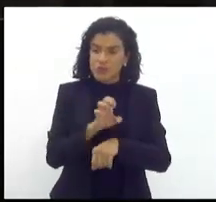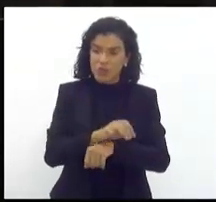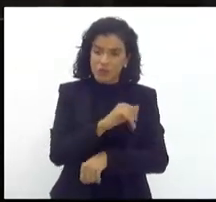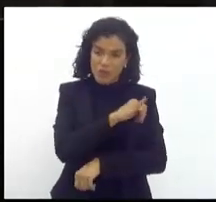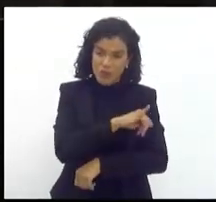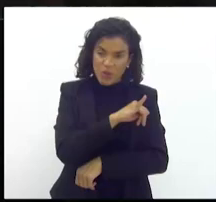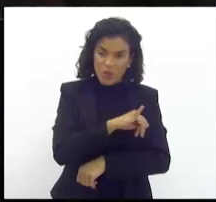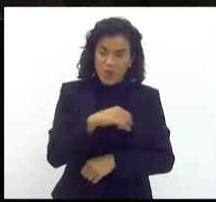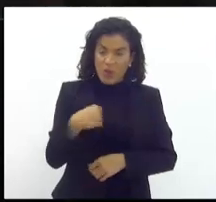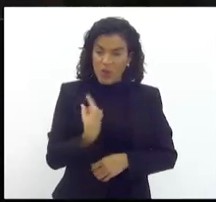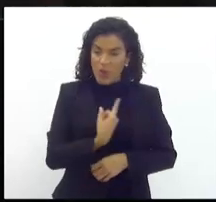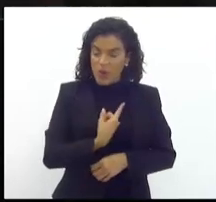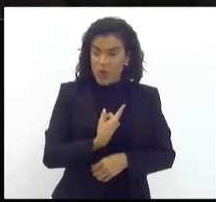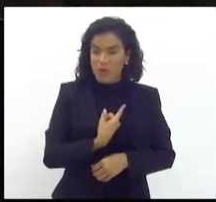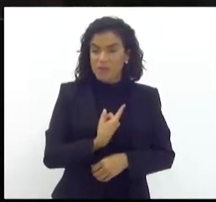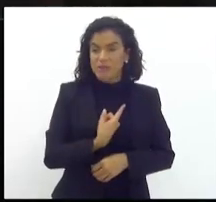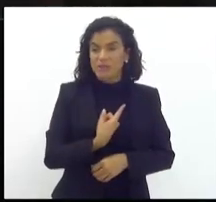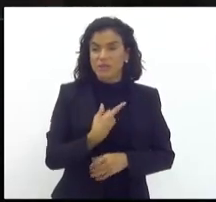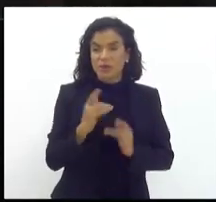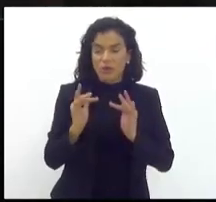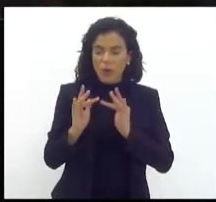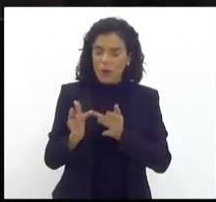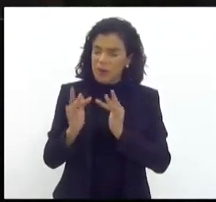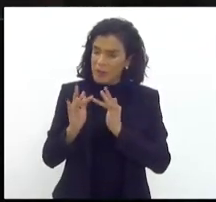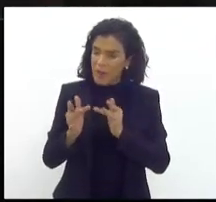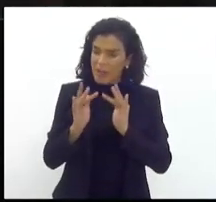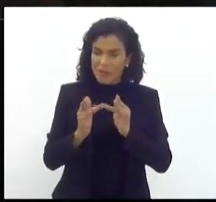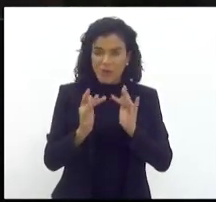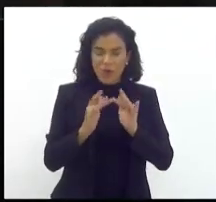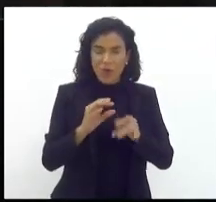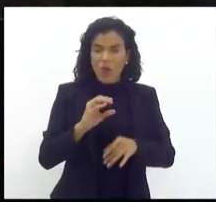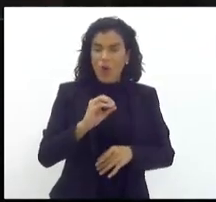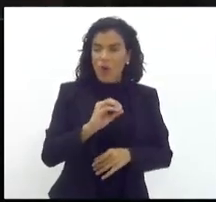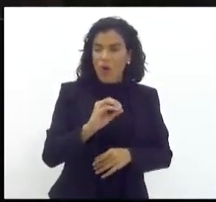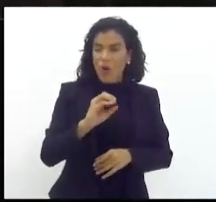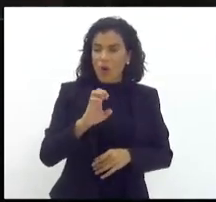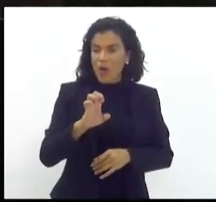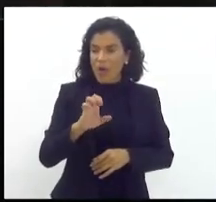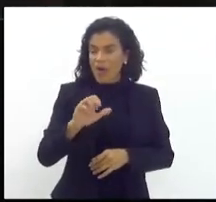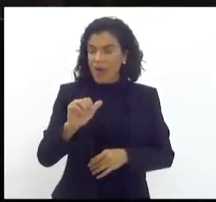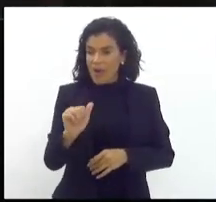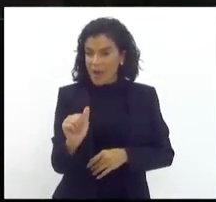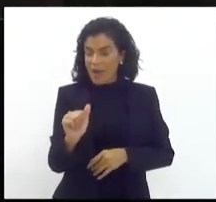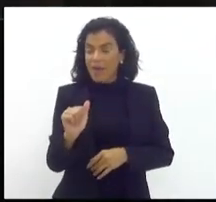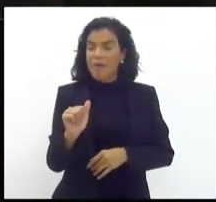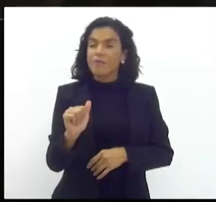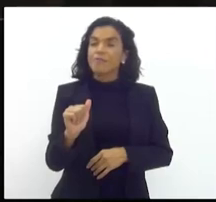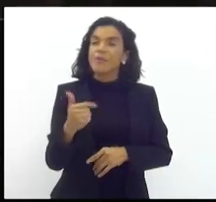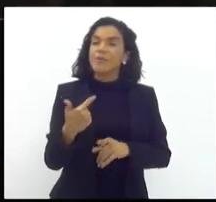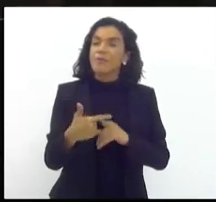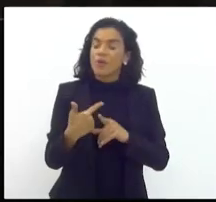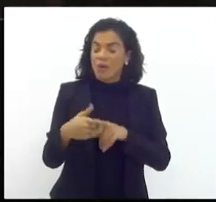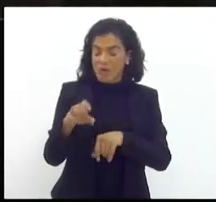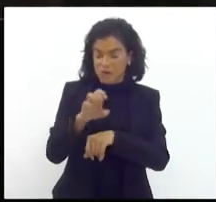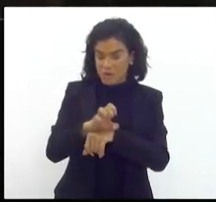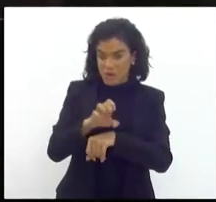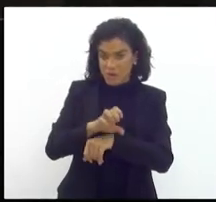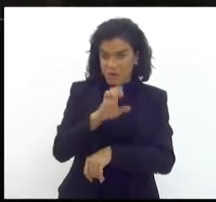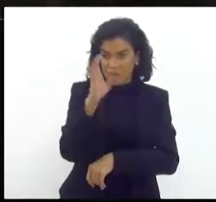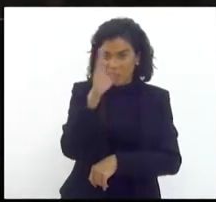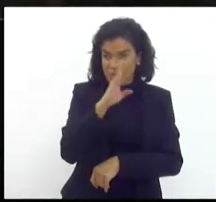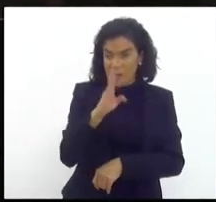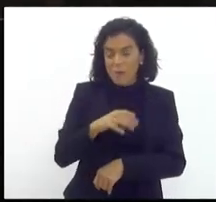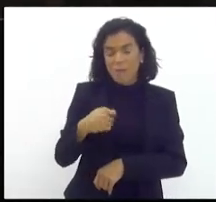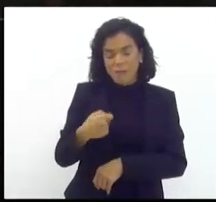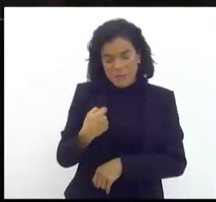nós inclusive estamos em contatos com a UEA justamente porque o estado brasileiro precisa